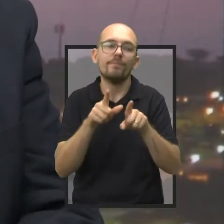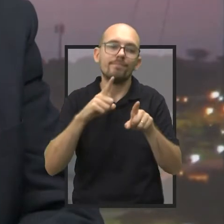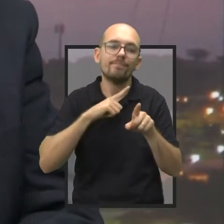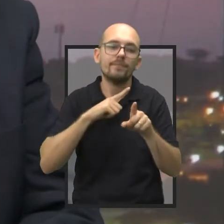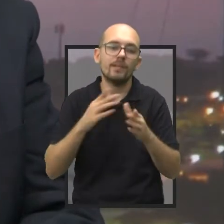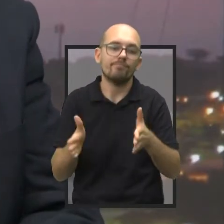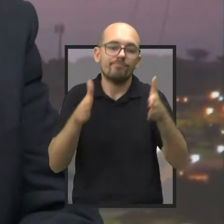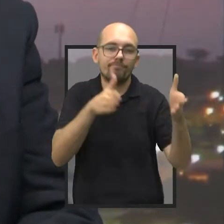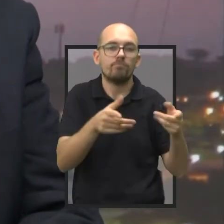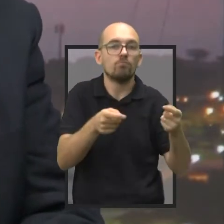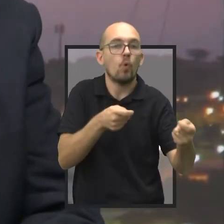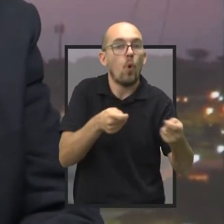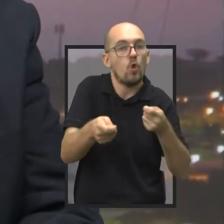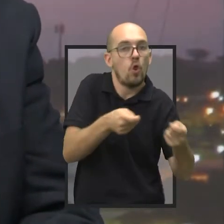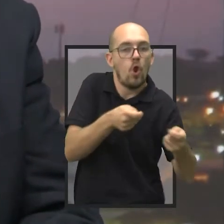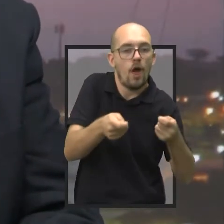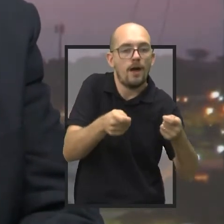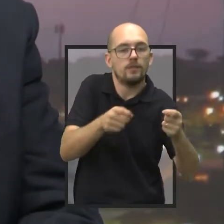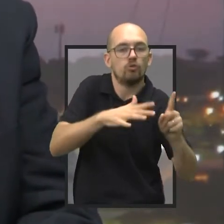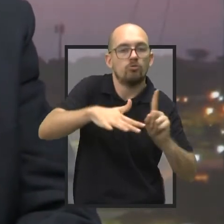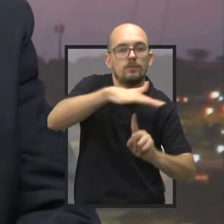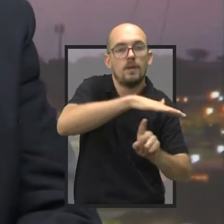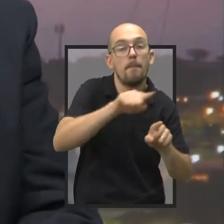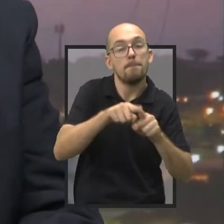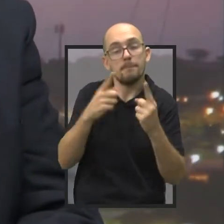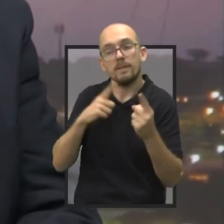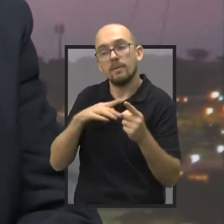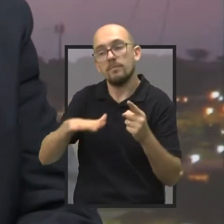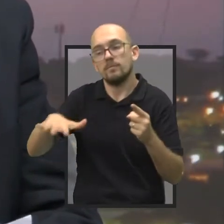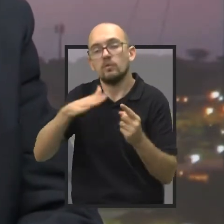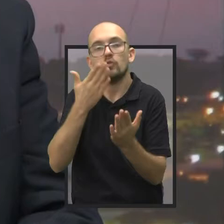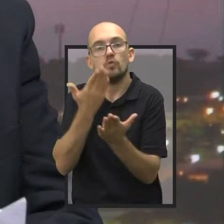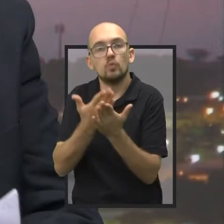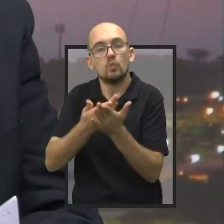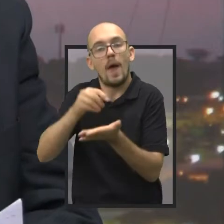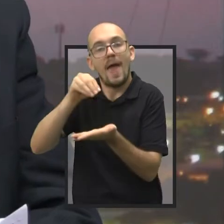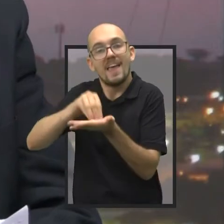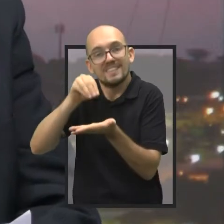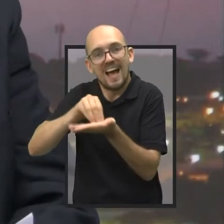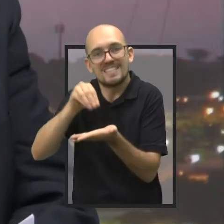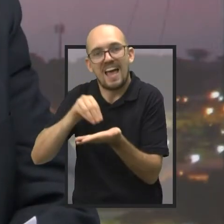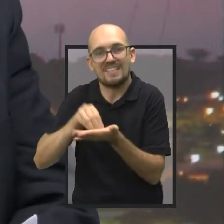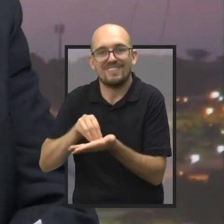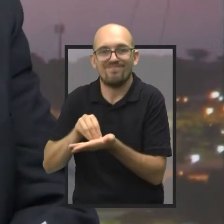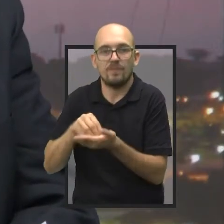mas nós temos o estudo da escassez, que é a ciência econômica. Então